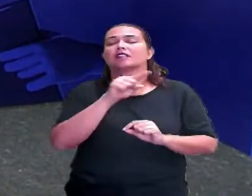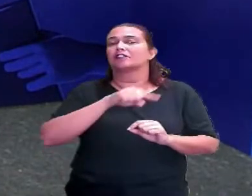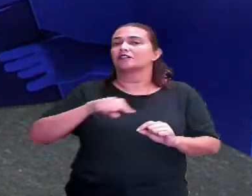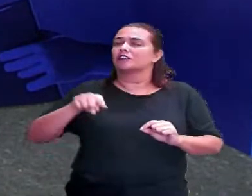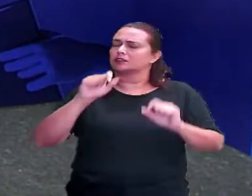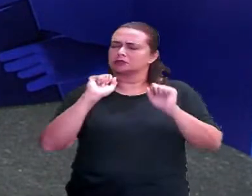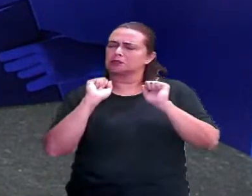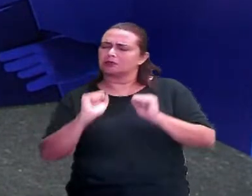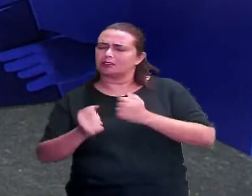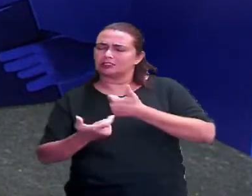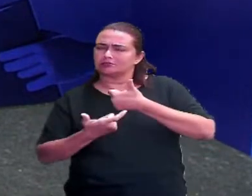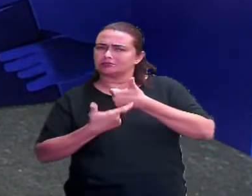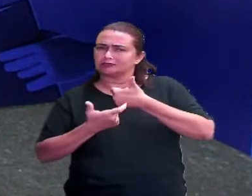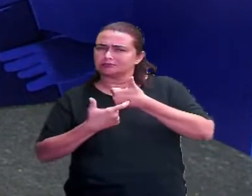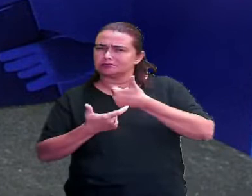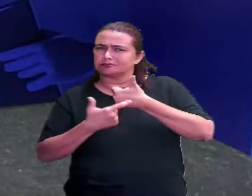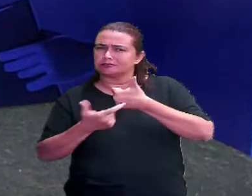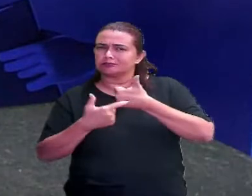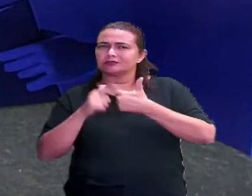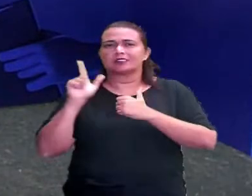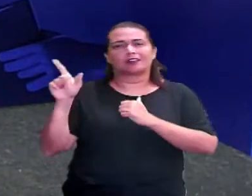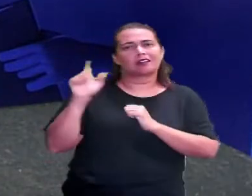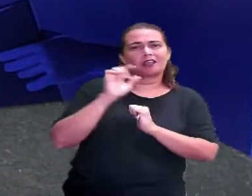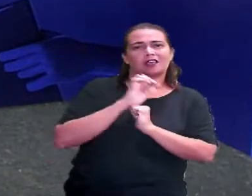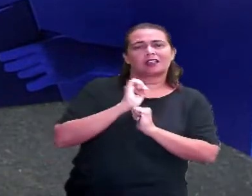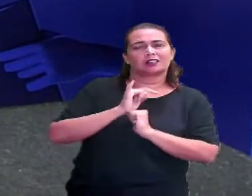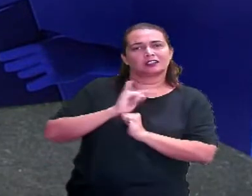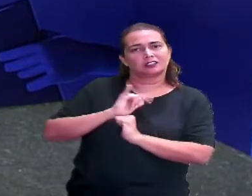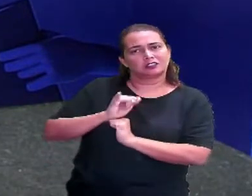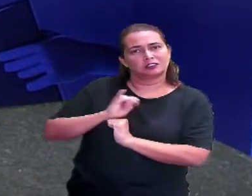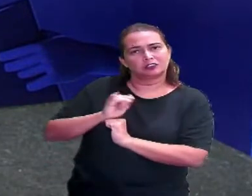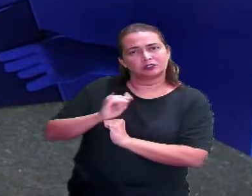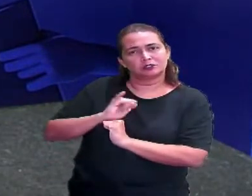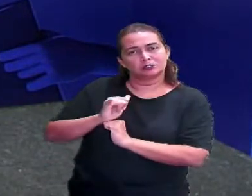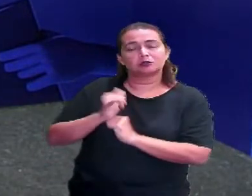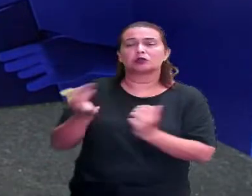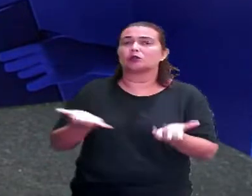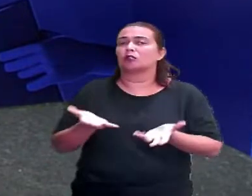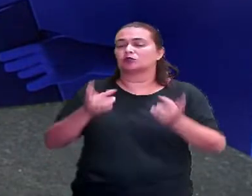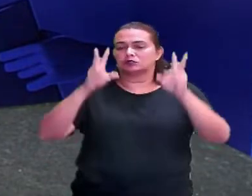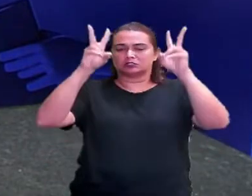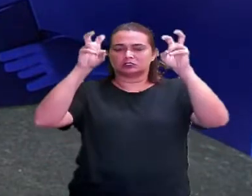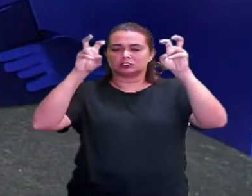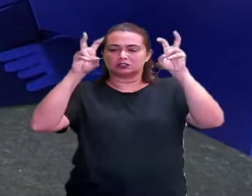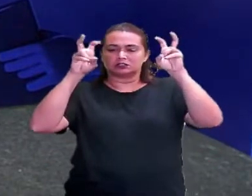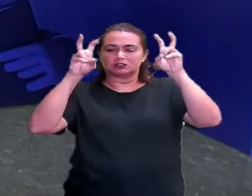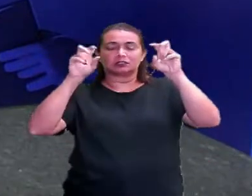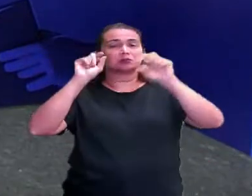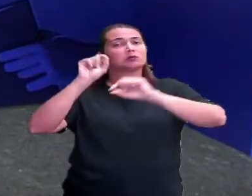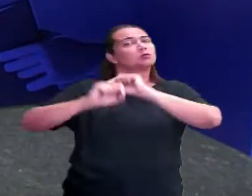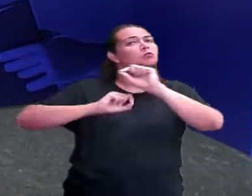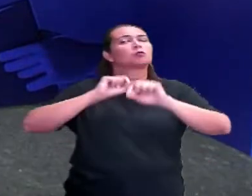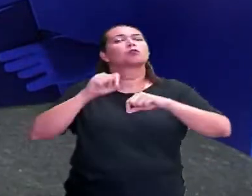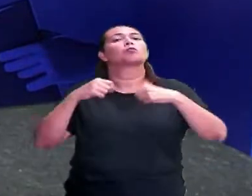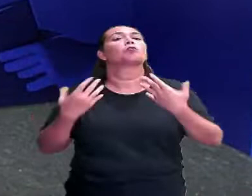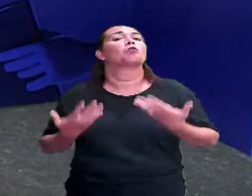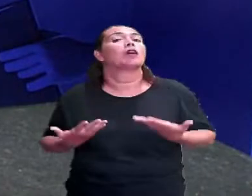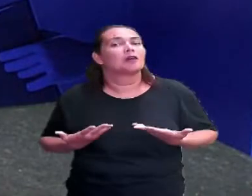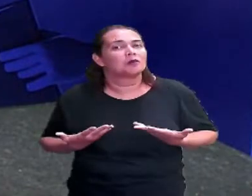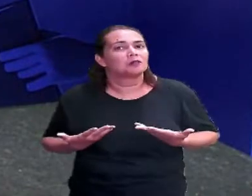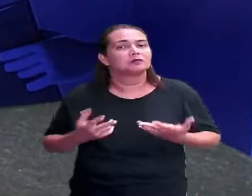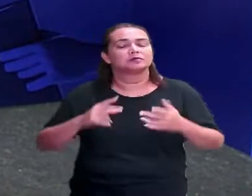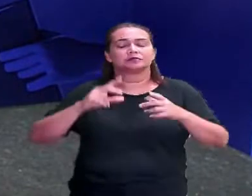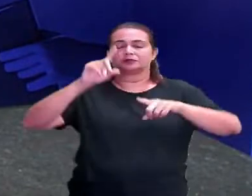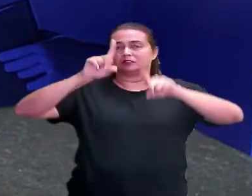nosso canal e o assunto de hoje, para começo de conversa, é variedades linguísticas, não